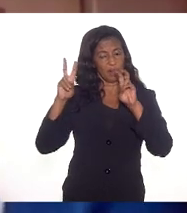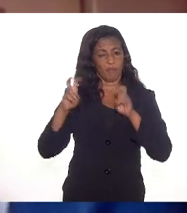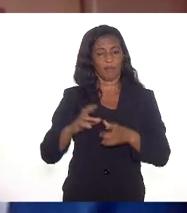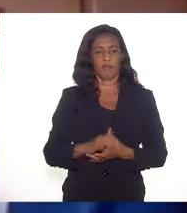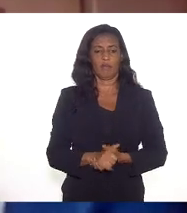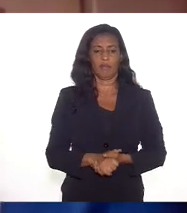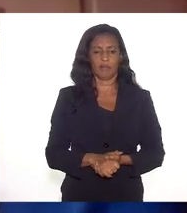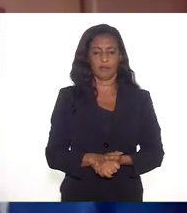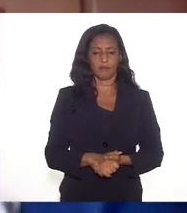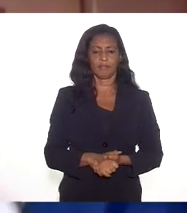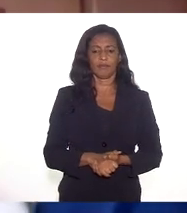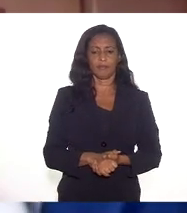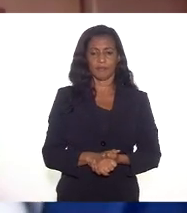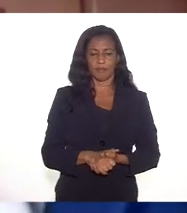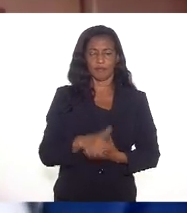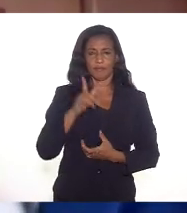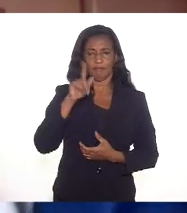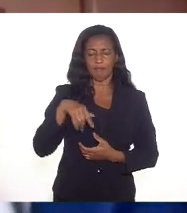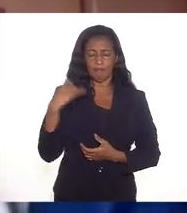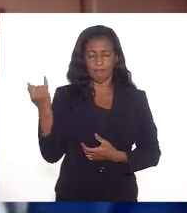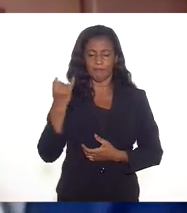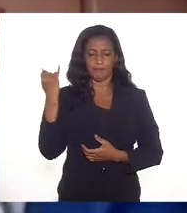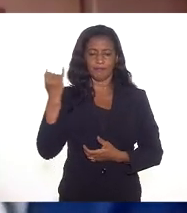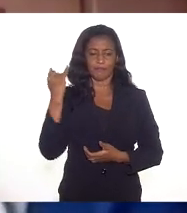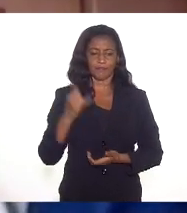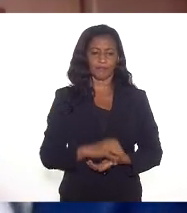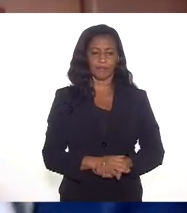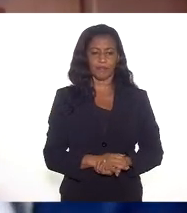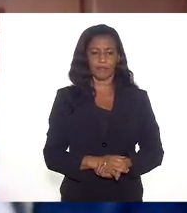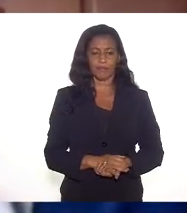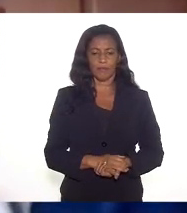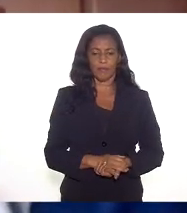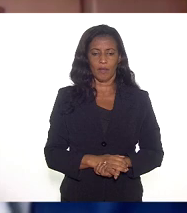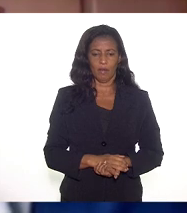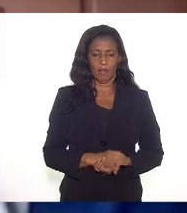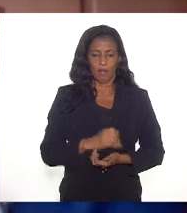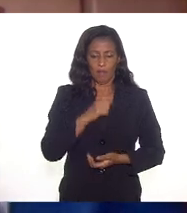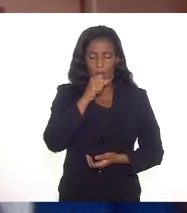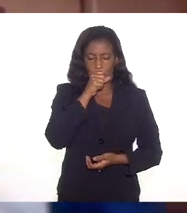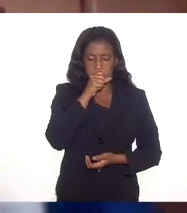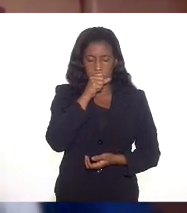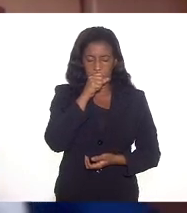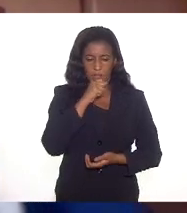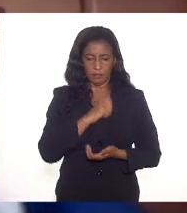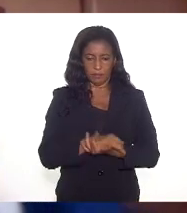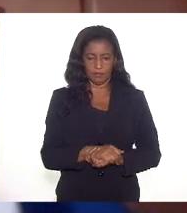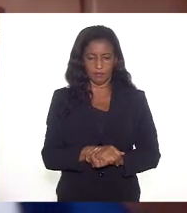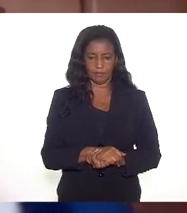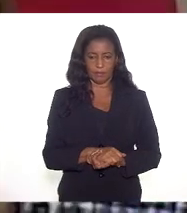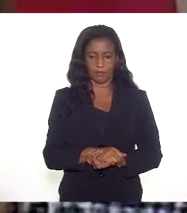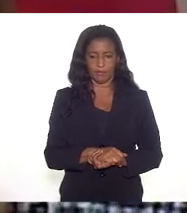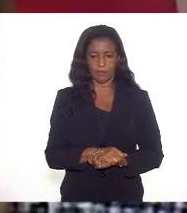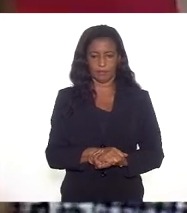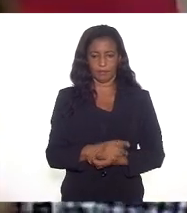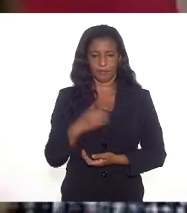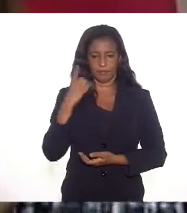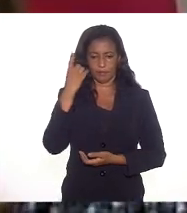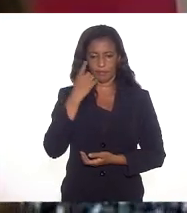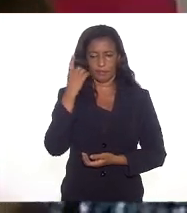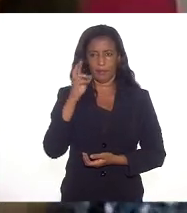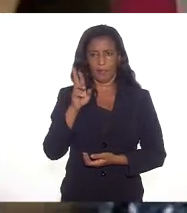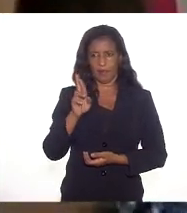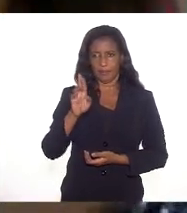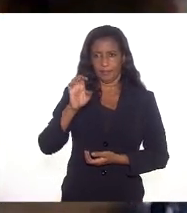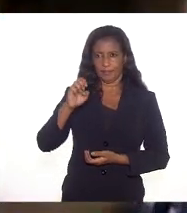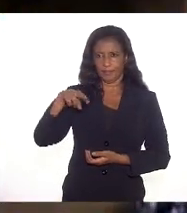questão tão importante trazida aqui pelo deputado Wandro Família. Obrigada, presidente. A deputada Renata Souza retirou